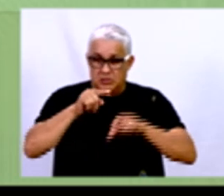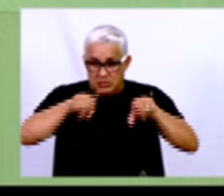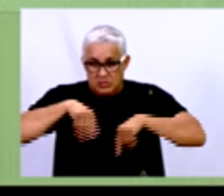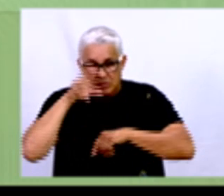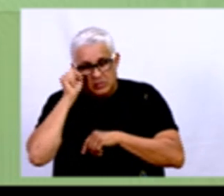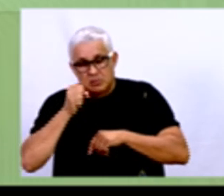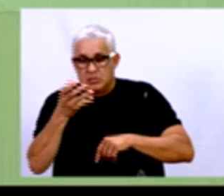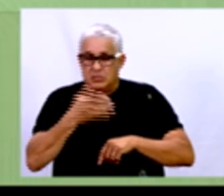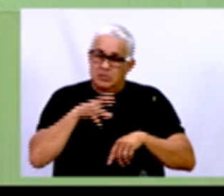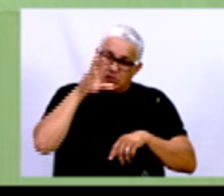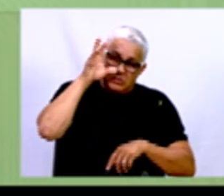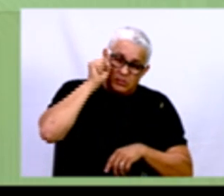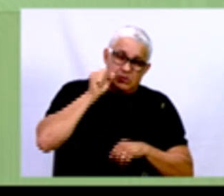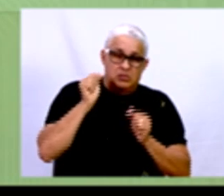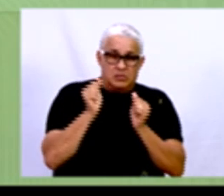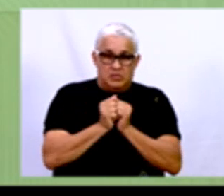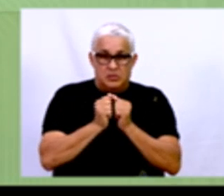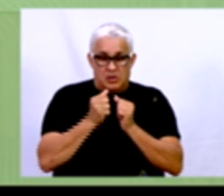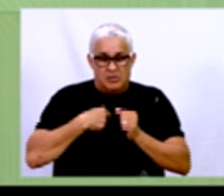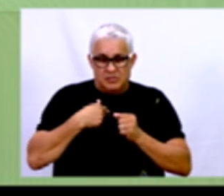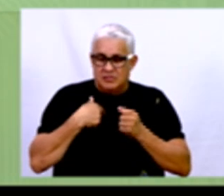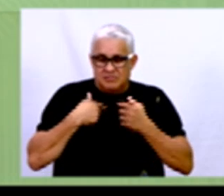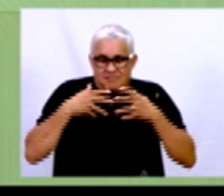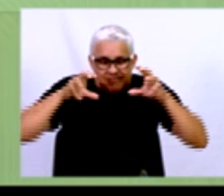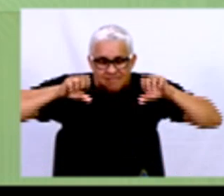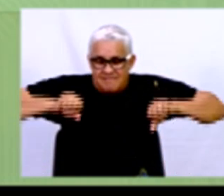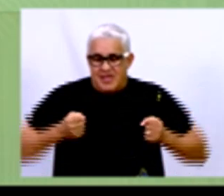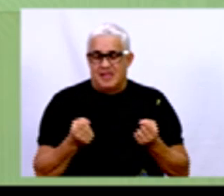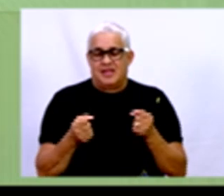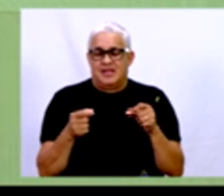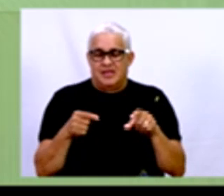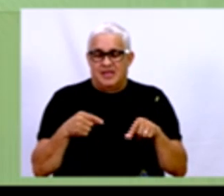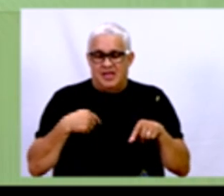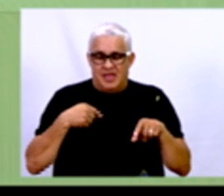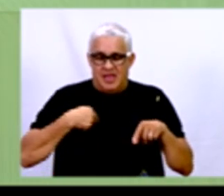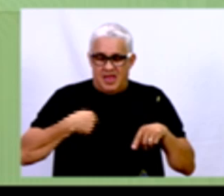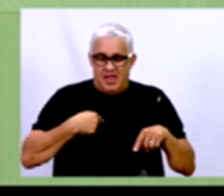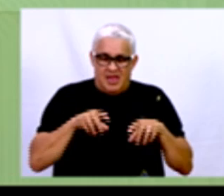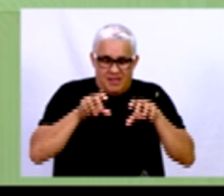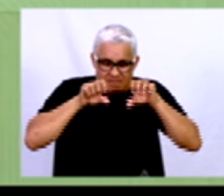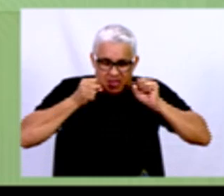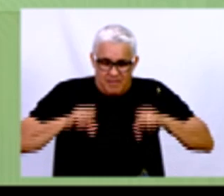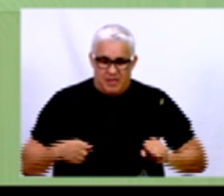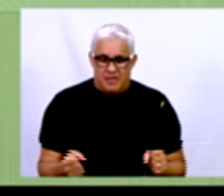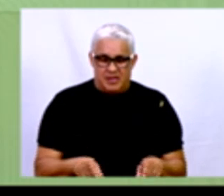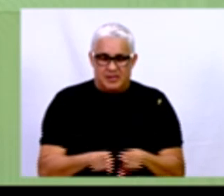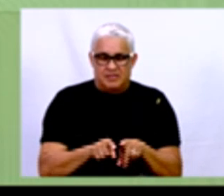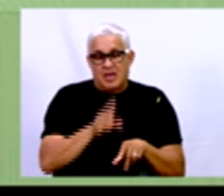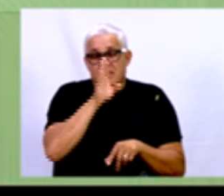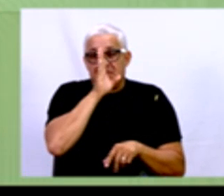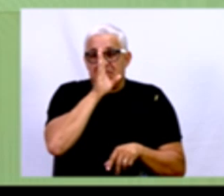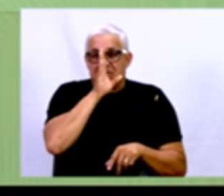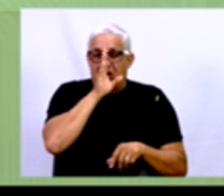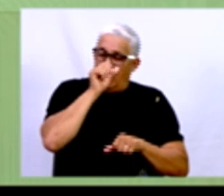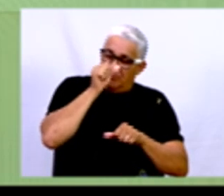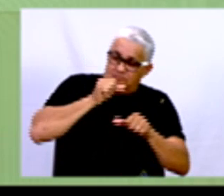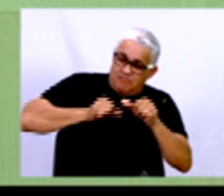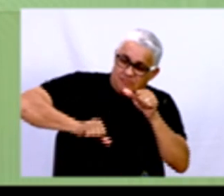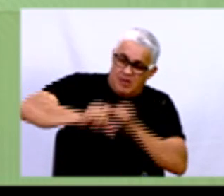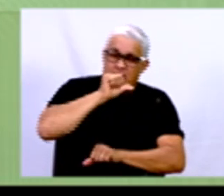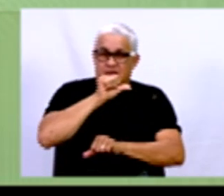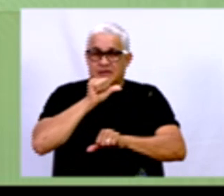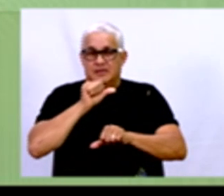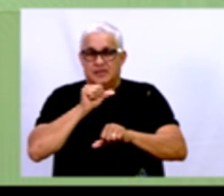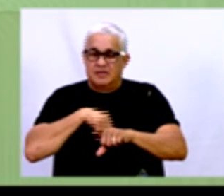você quiser dormir, eu me despedaço, eu em pedaços, como um silêncio ao contrário.